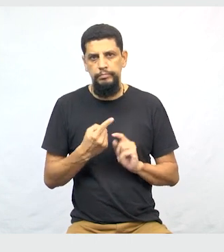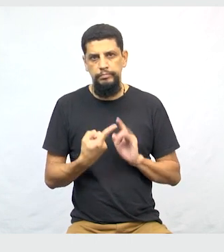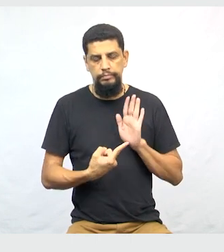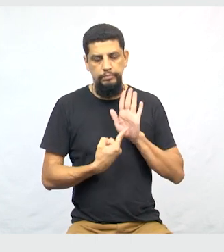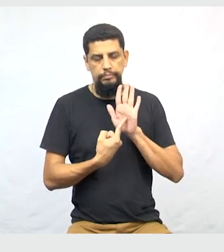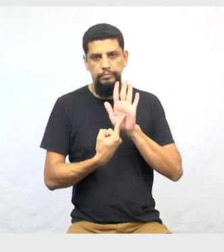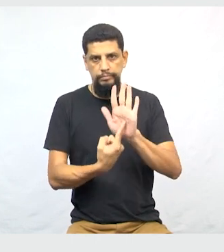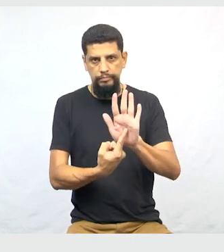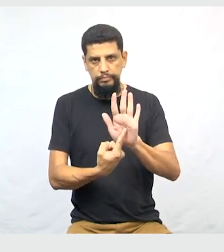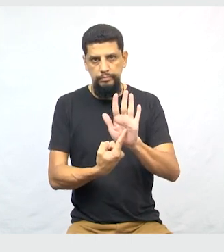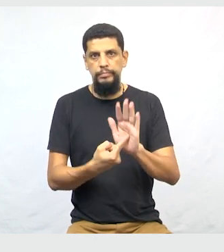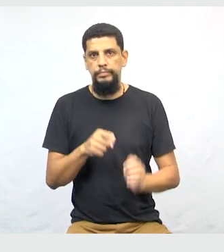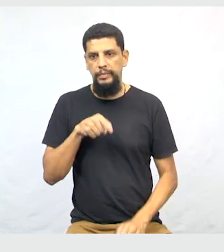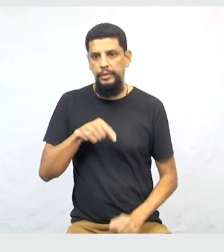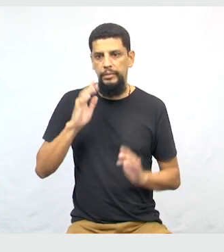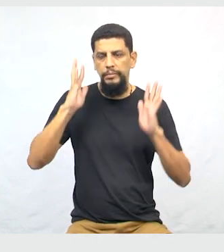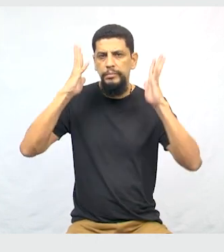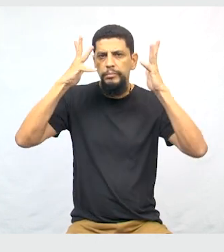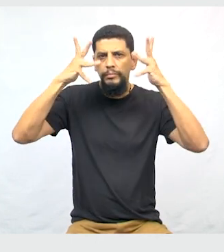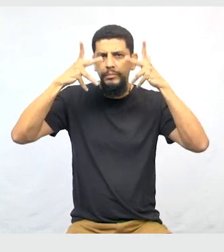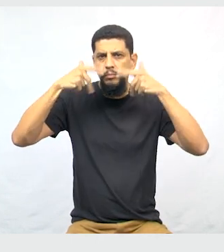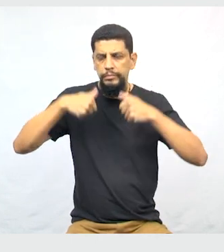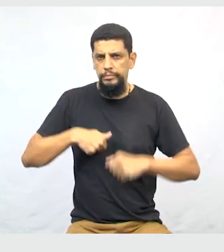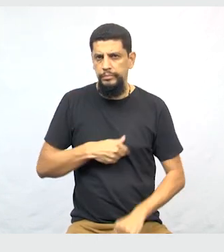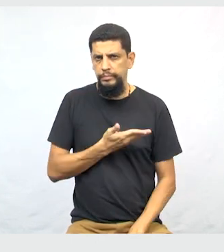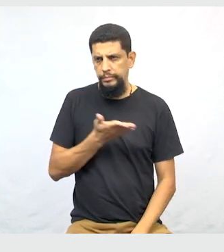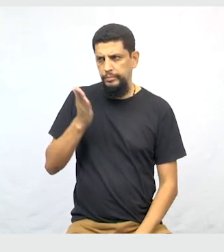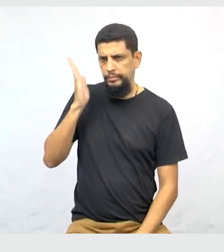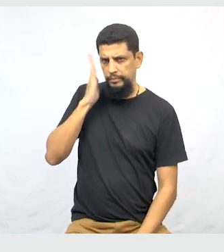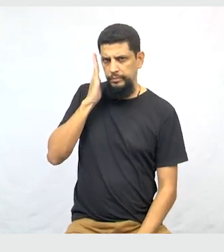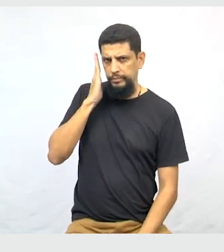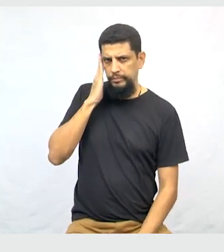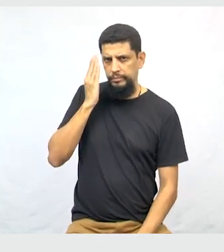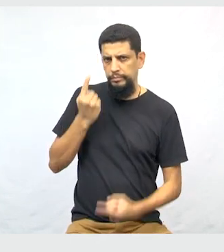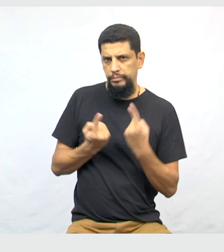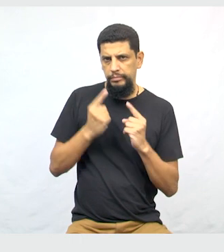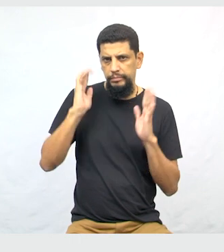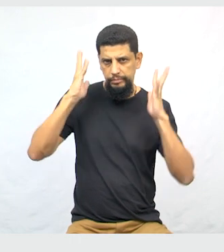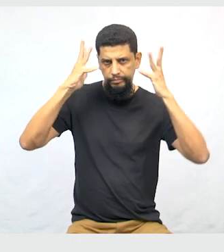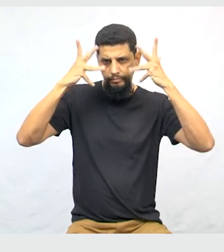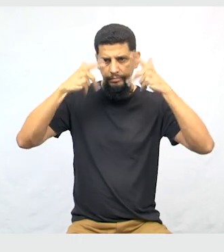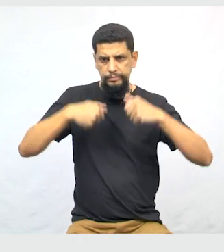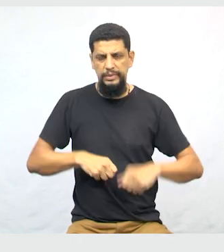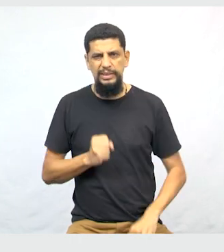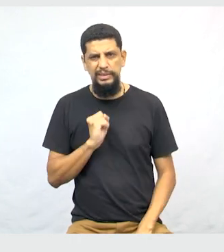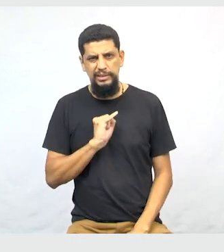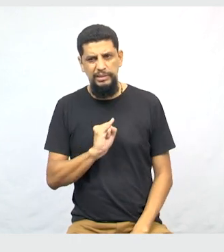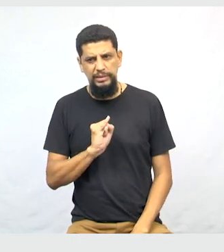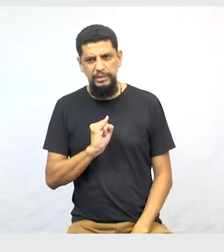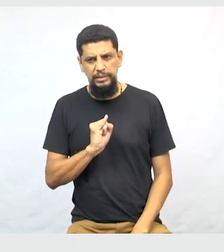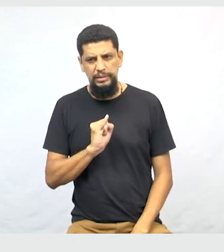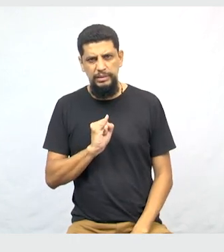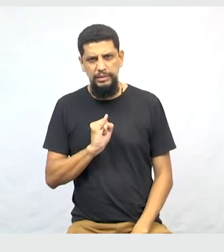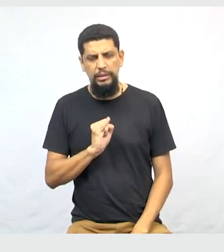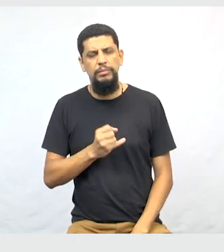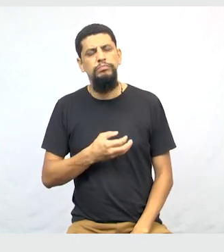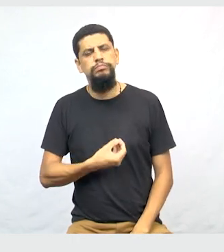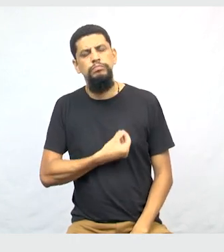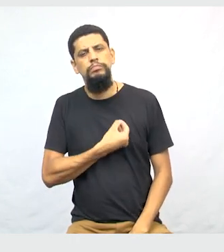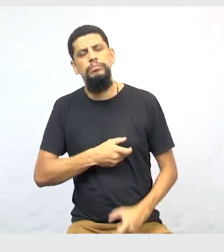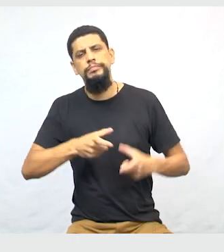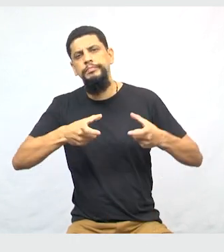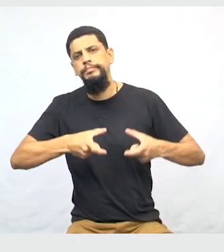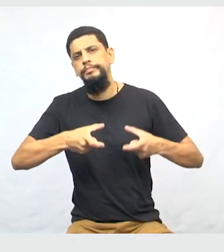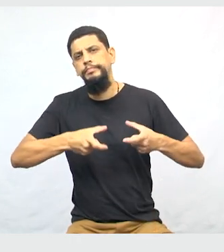que apareceu? É um animal. Que animal será que é esse, professora Suzy? Onde será que ele